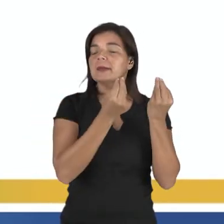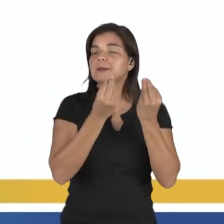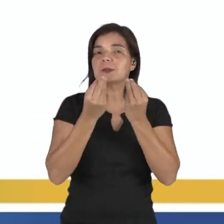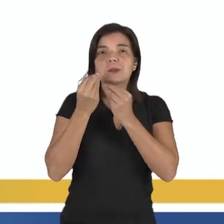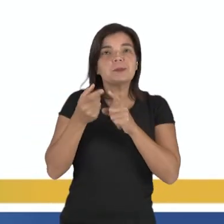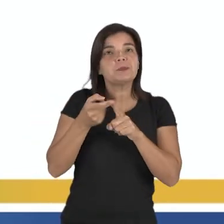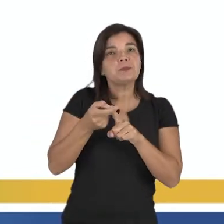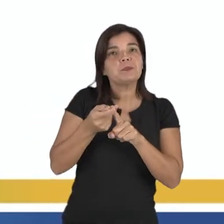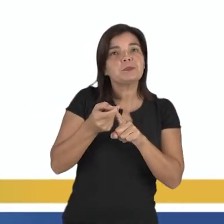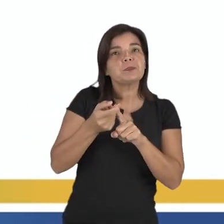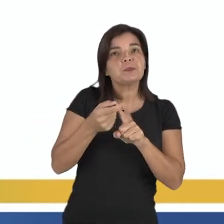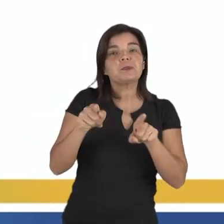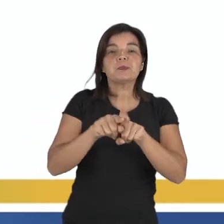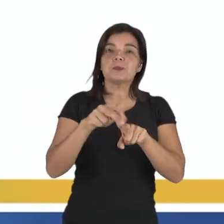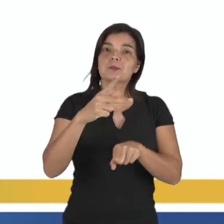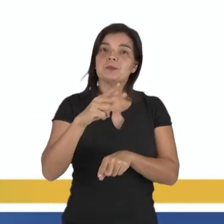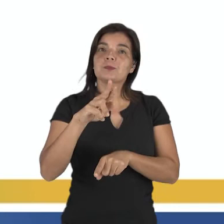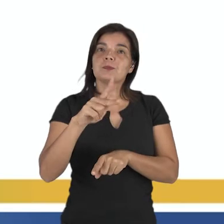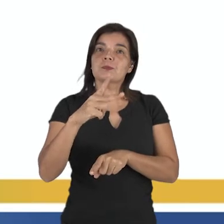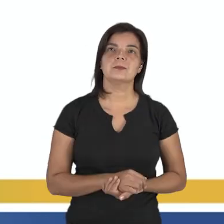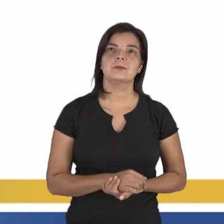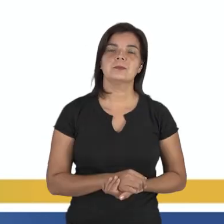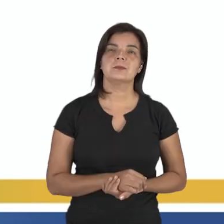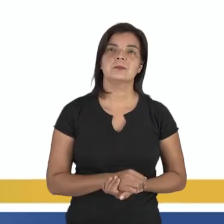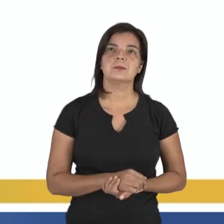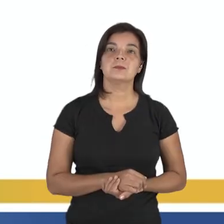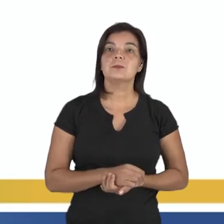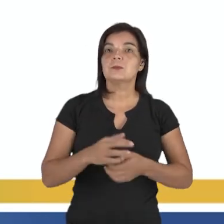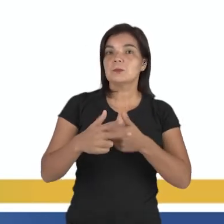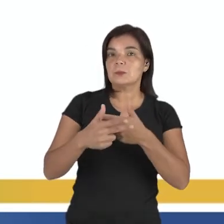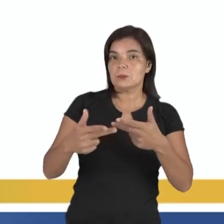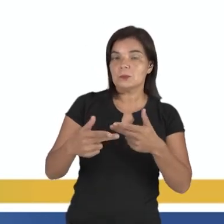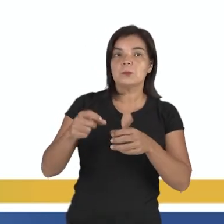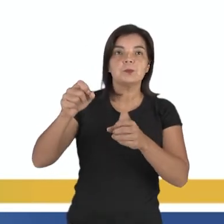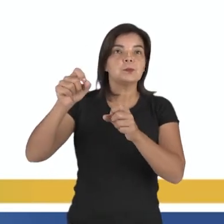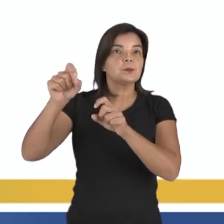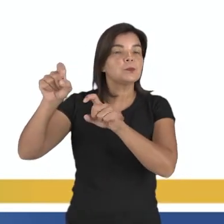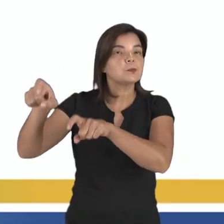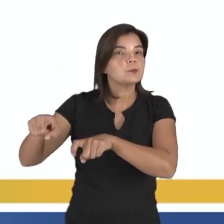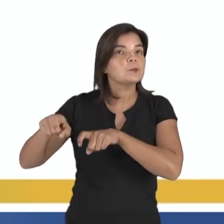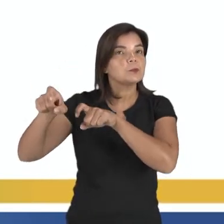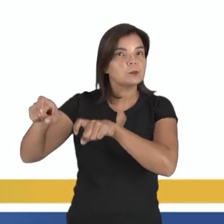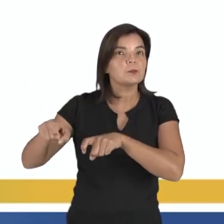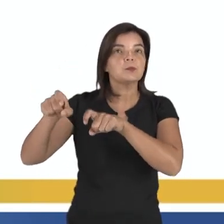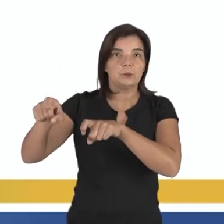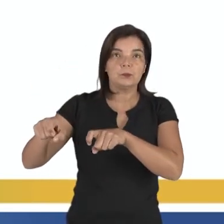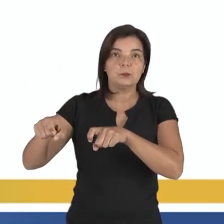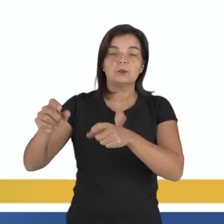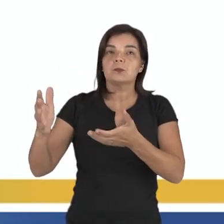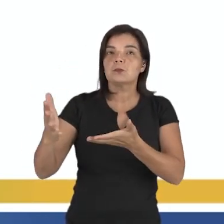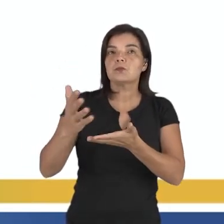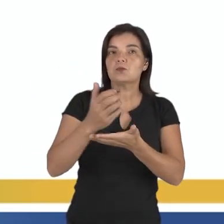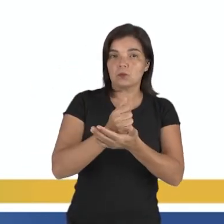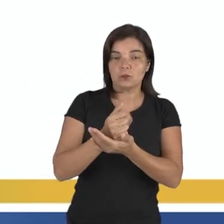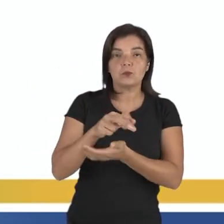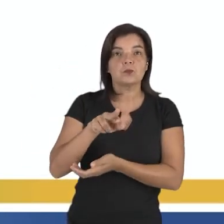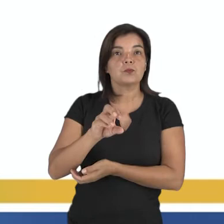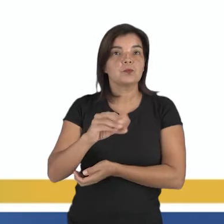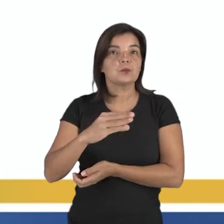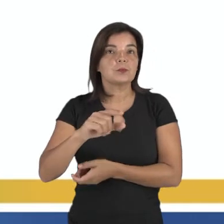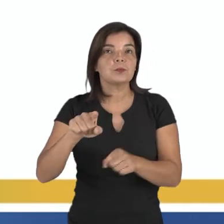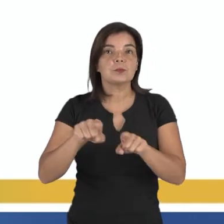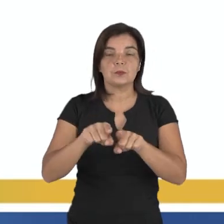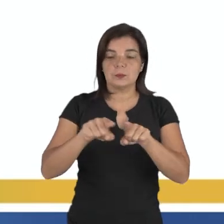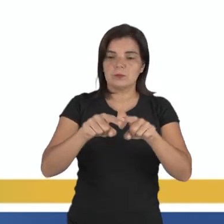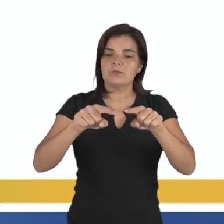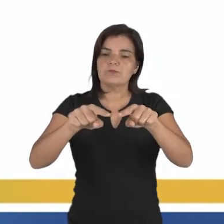milho, pimenta, pupunha e tabaco. Os produtos agrícolas são retirados do terreiro, da roça